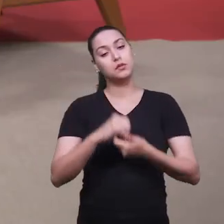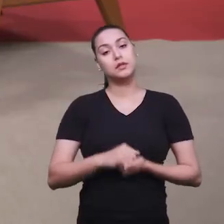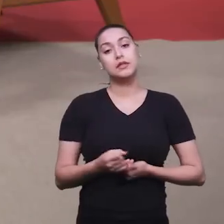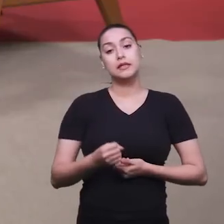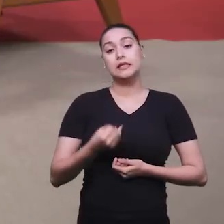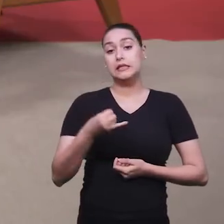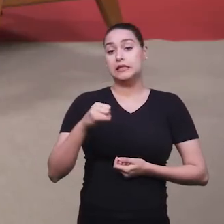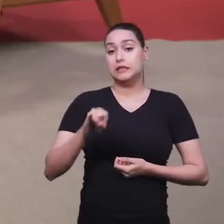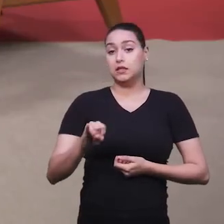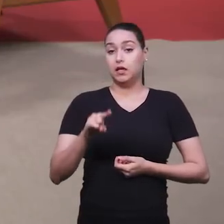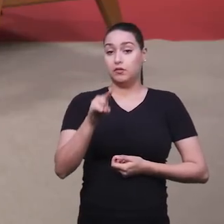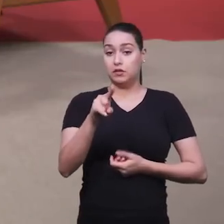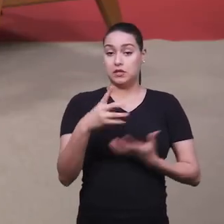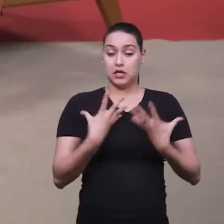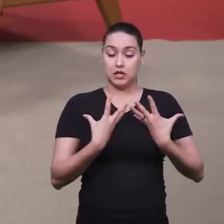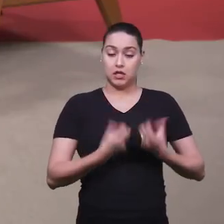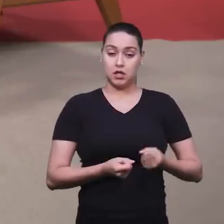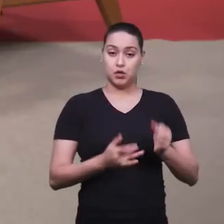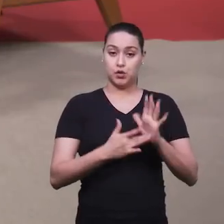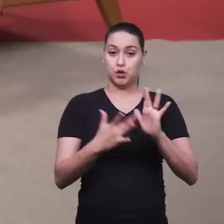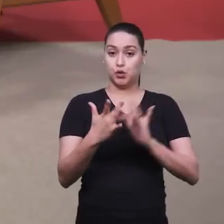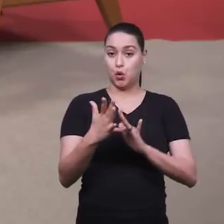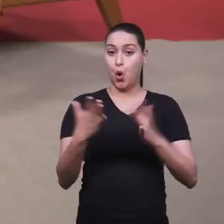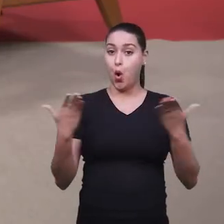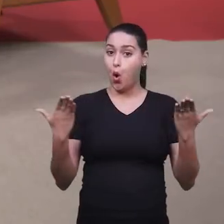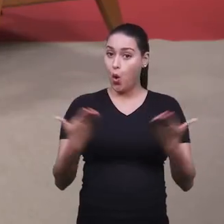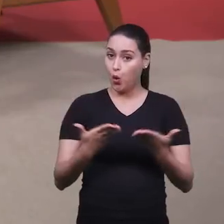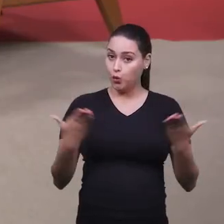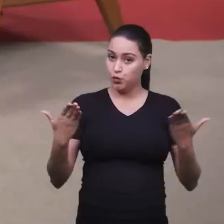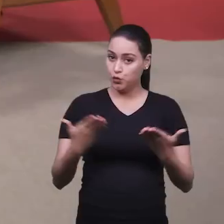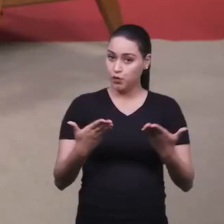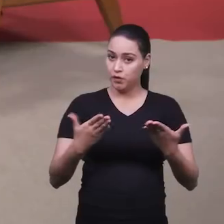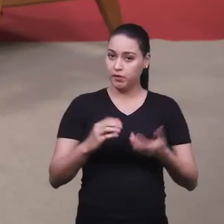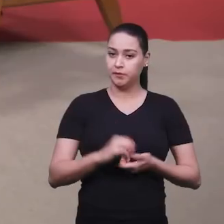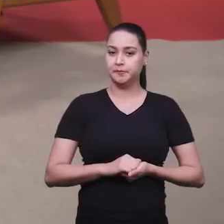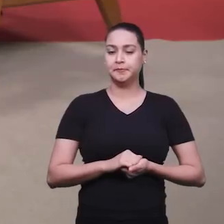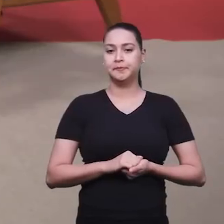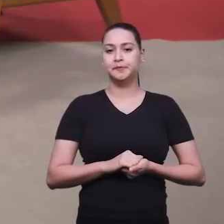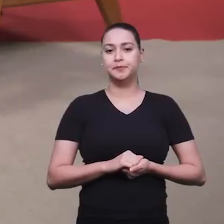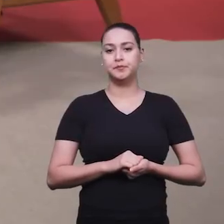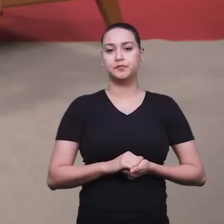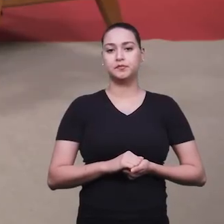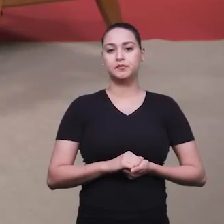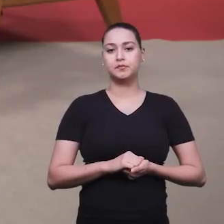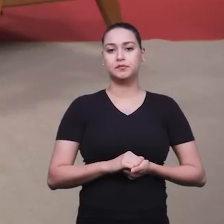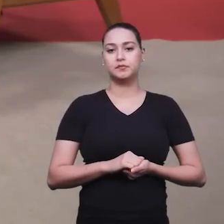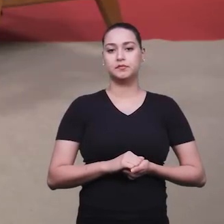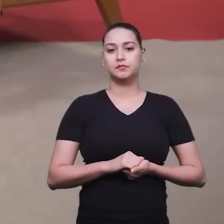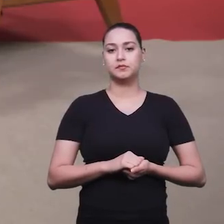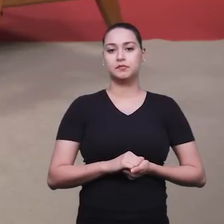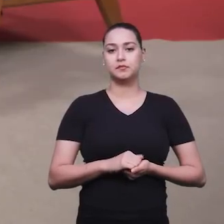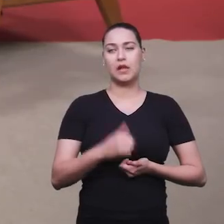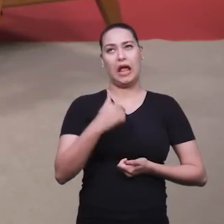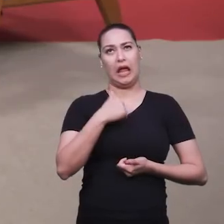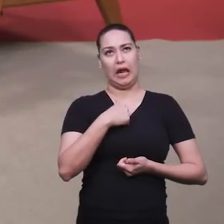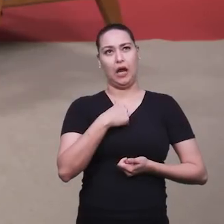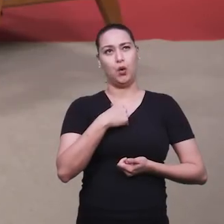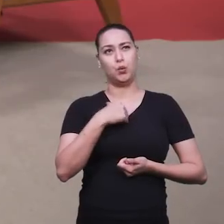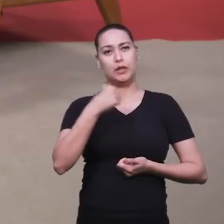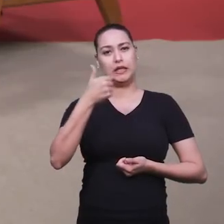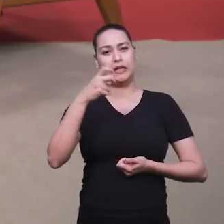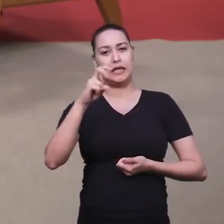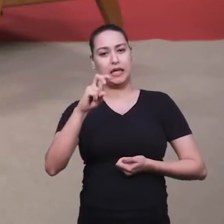Ou seja, você aceitou Jesus hoje. O caso foi dia 15